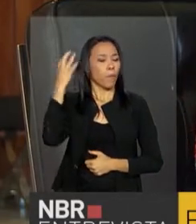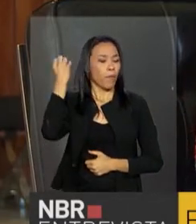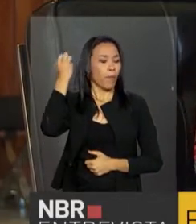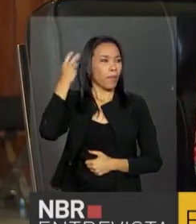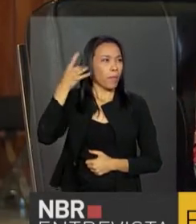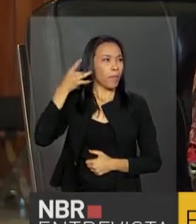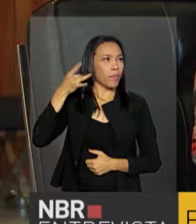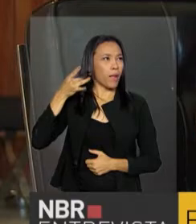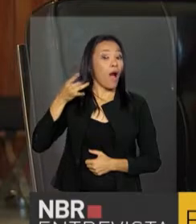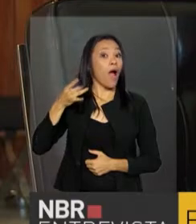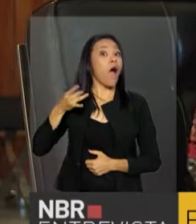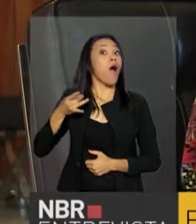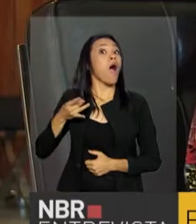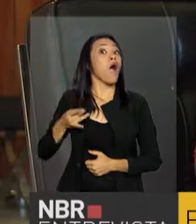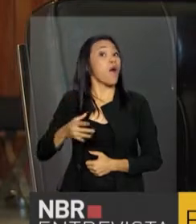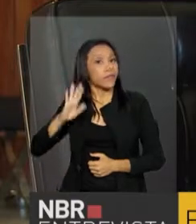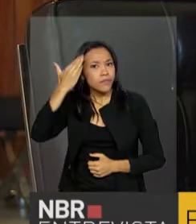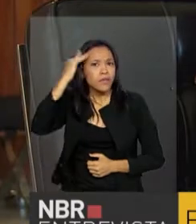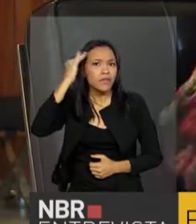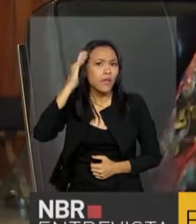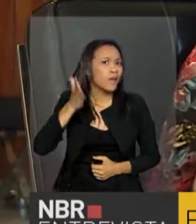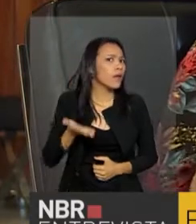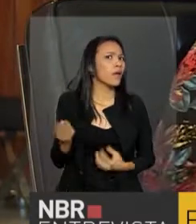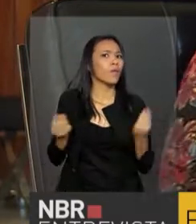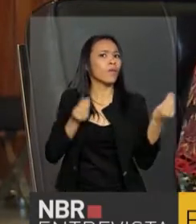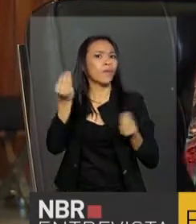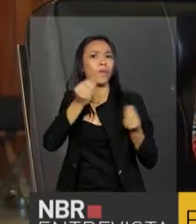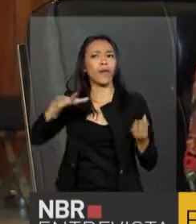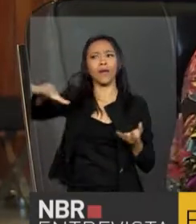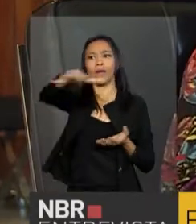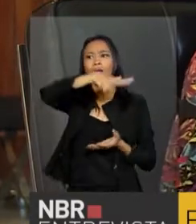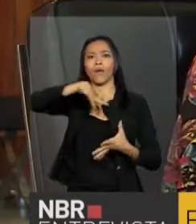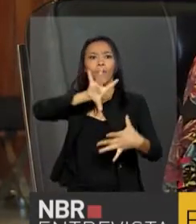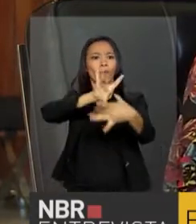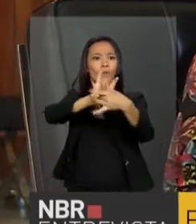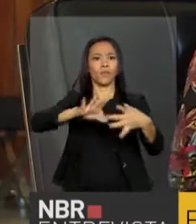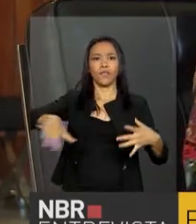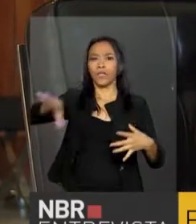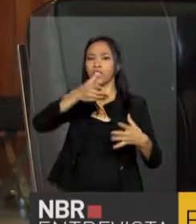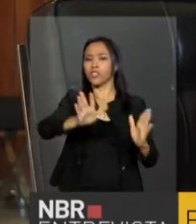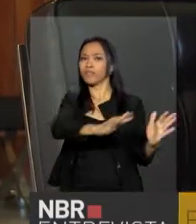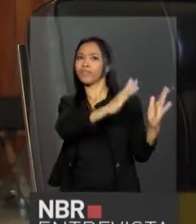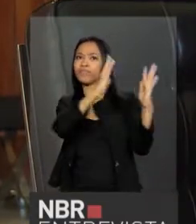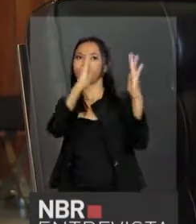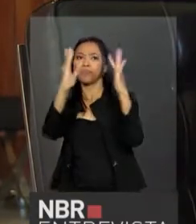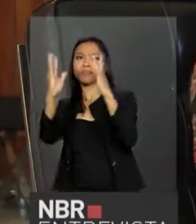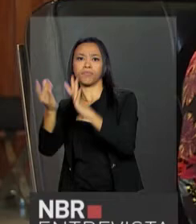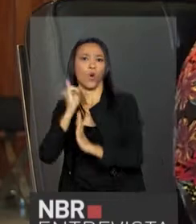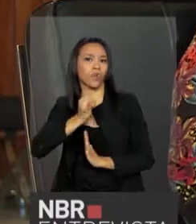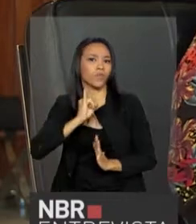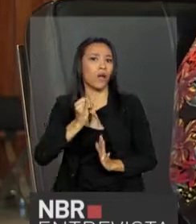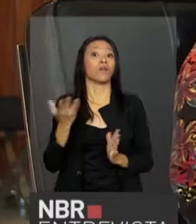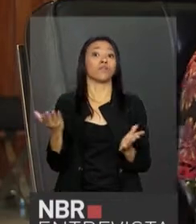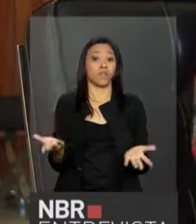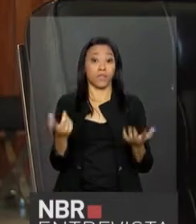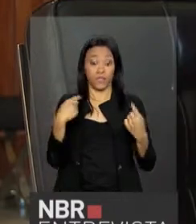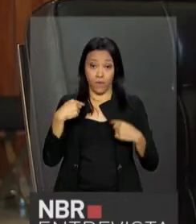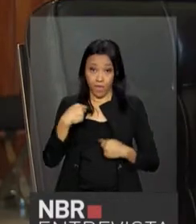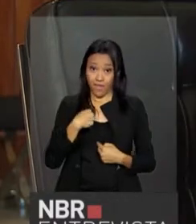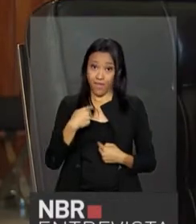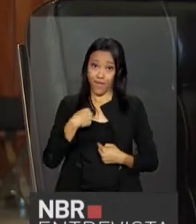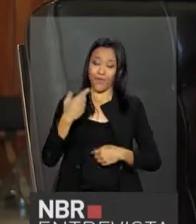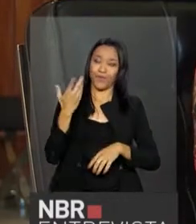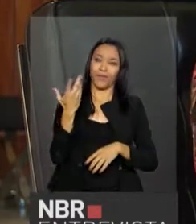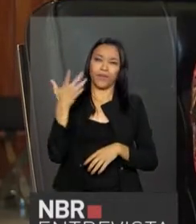estética, né, e compreender toda a narrativa. Muitos exercícios que eu faço, em